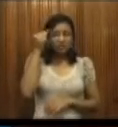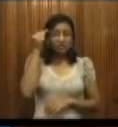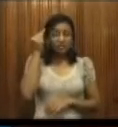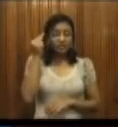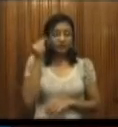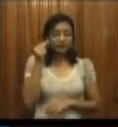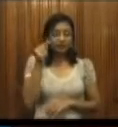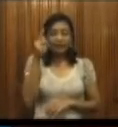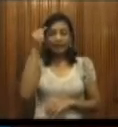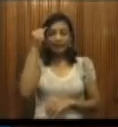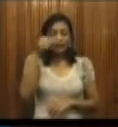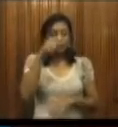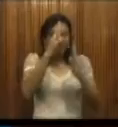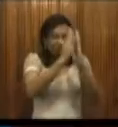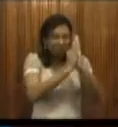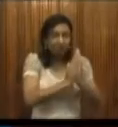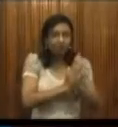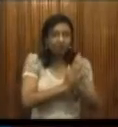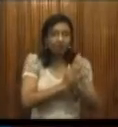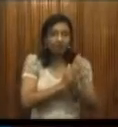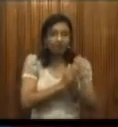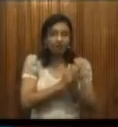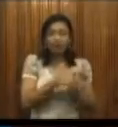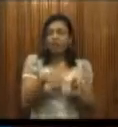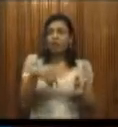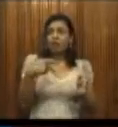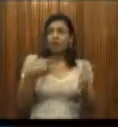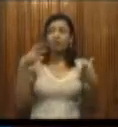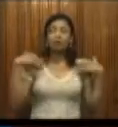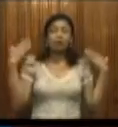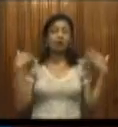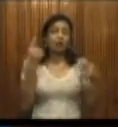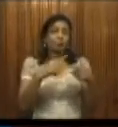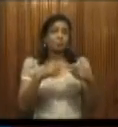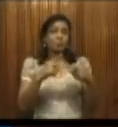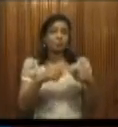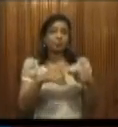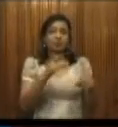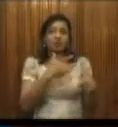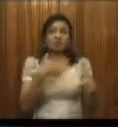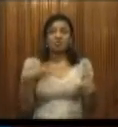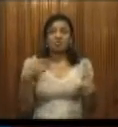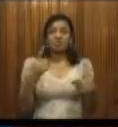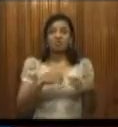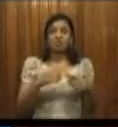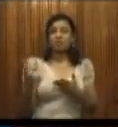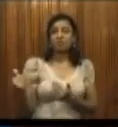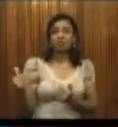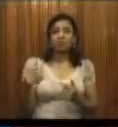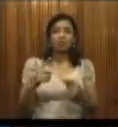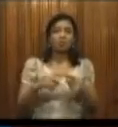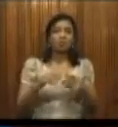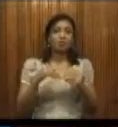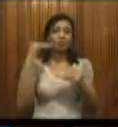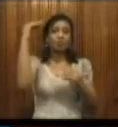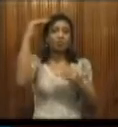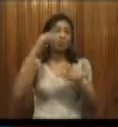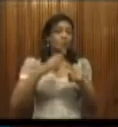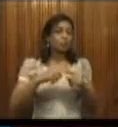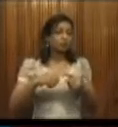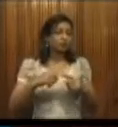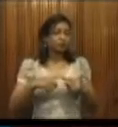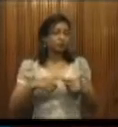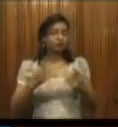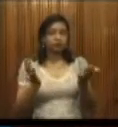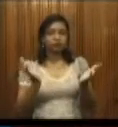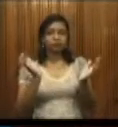Deus, ela faz daquilo a sua alegria. Meu querido, quão difícil é para uma pessoa que não coloca o Senhor em